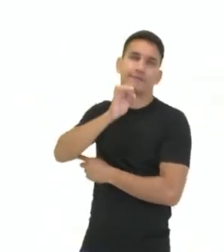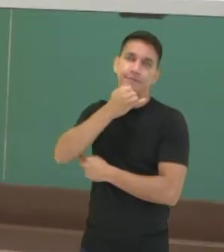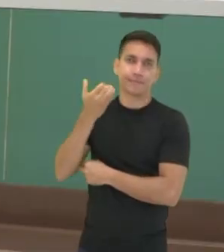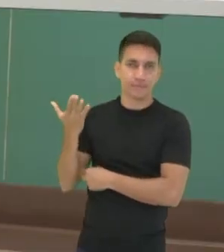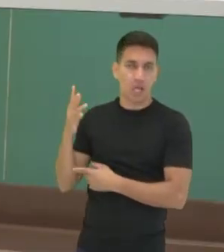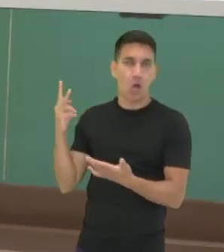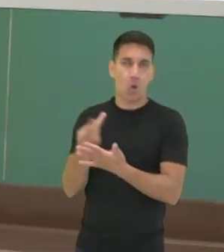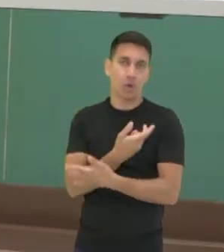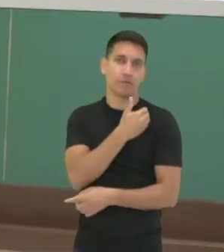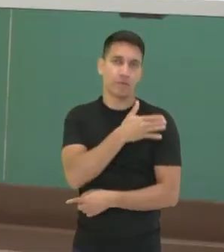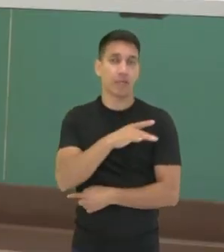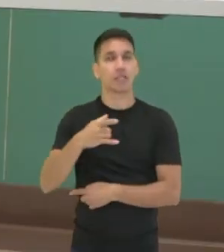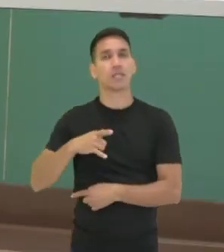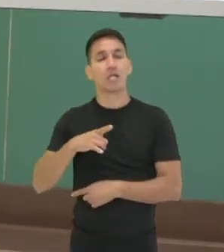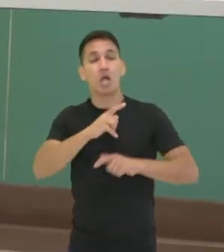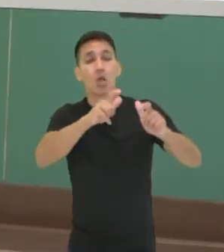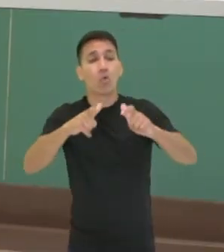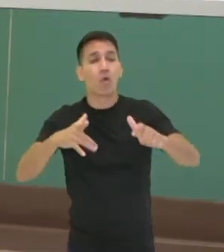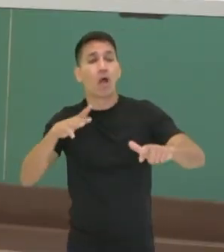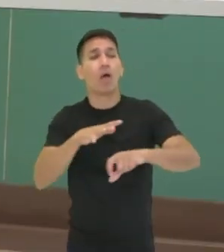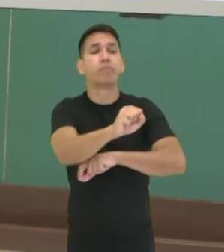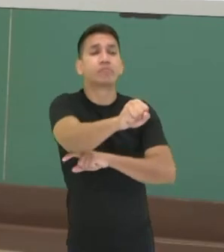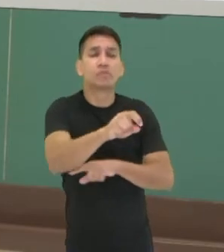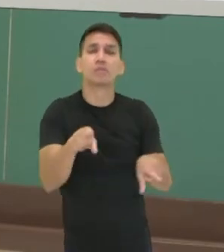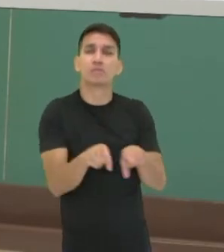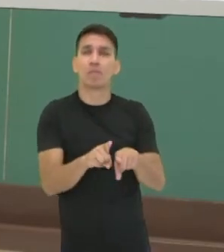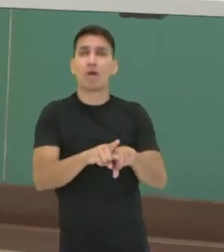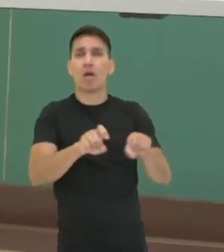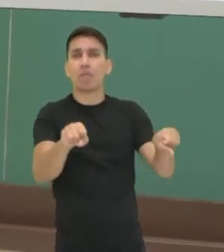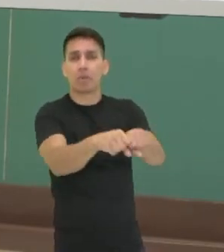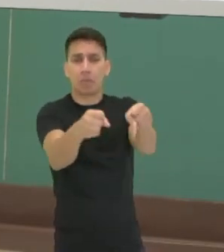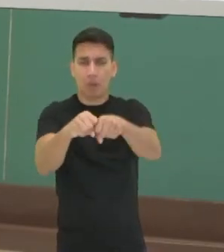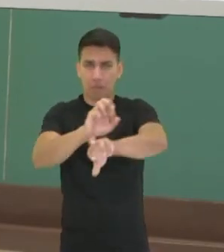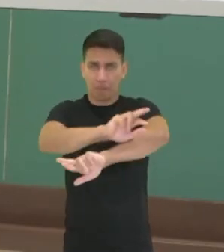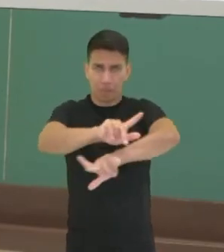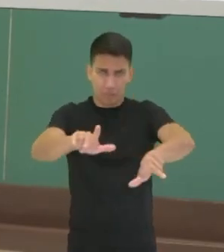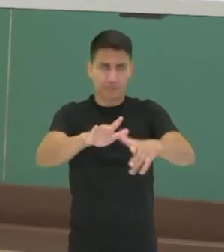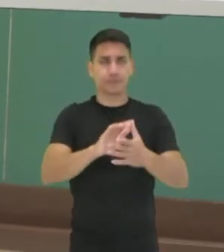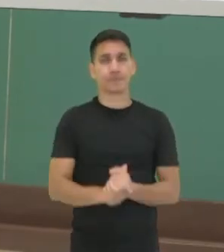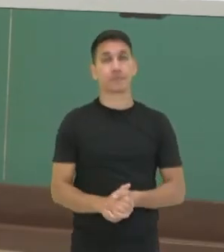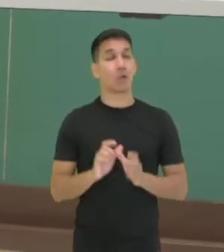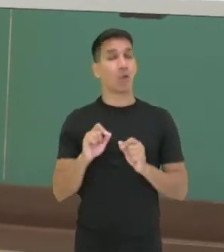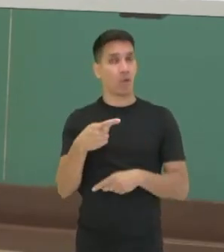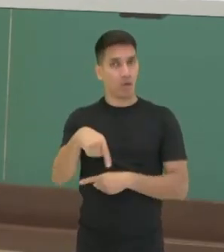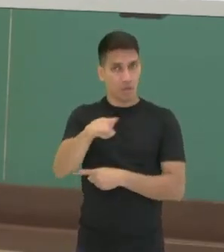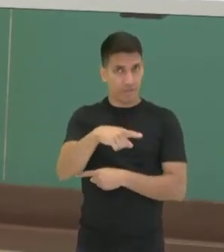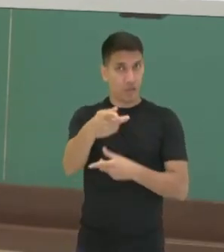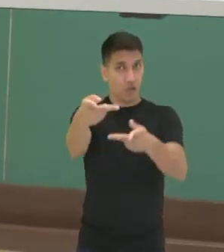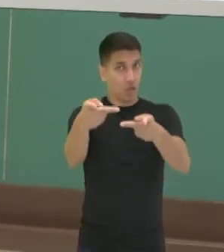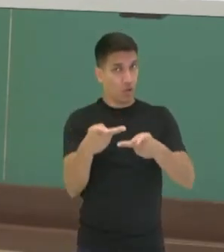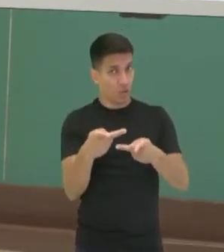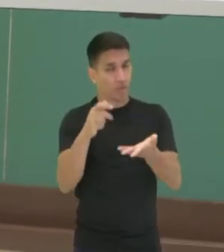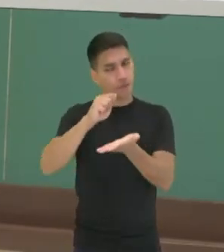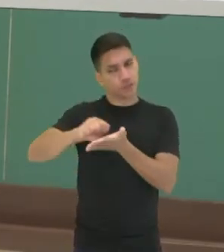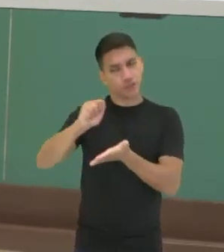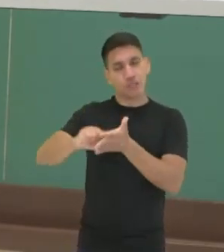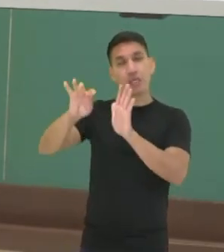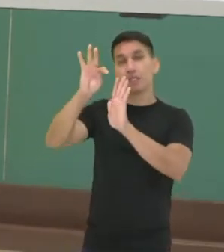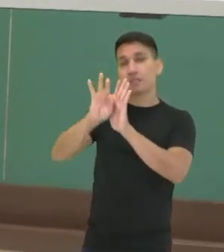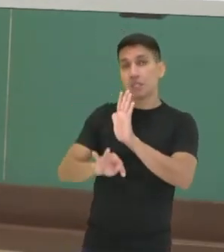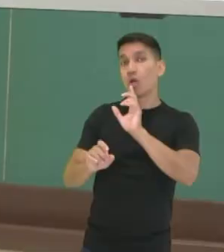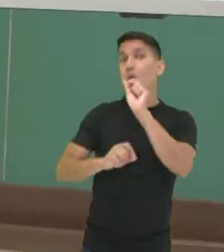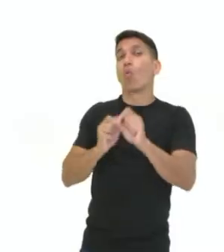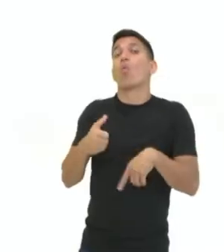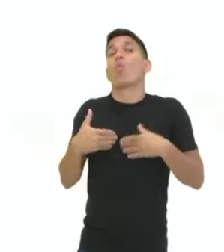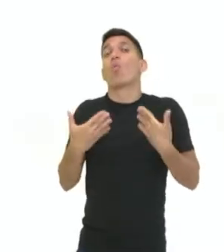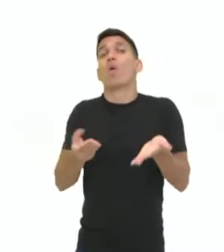tem seus terreiros invadidos, profanados. Agora vocês estão sendo convidados a escrever um texto. Quais